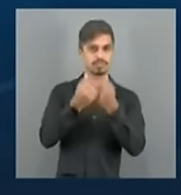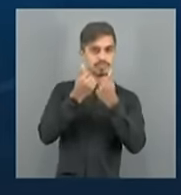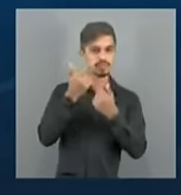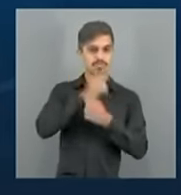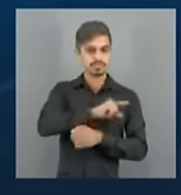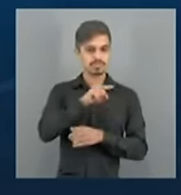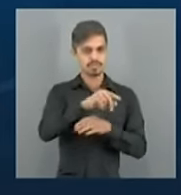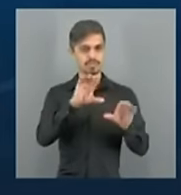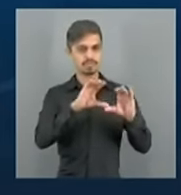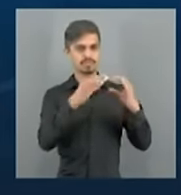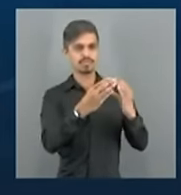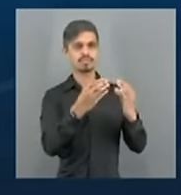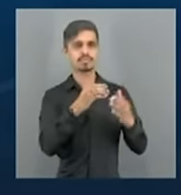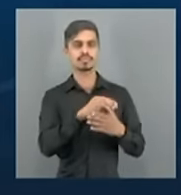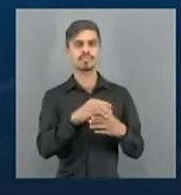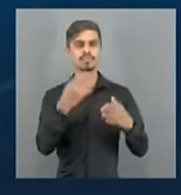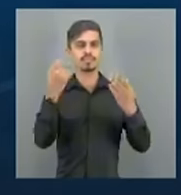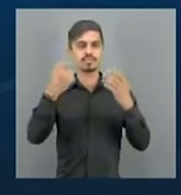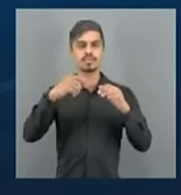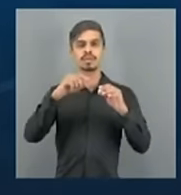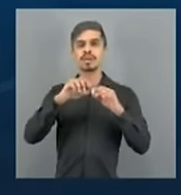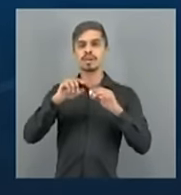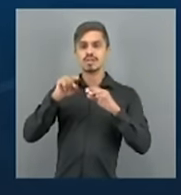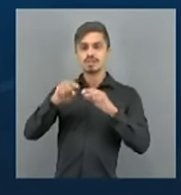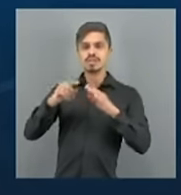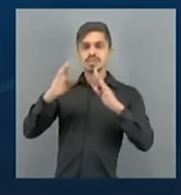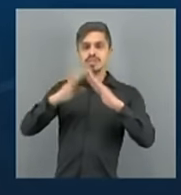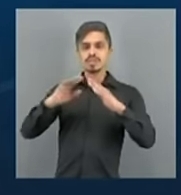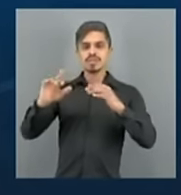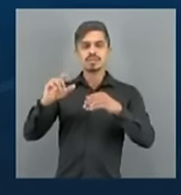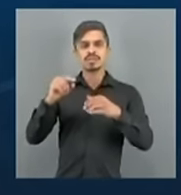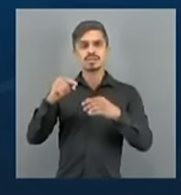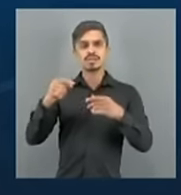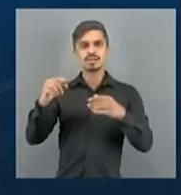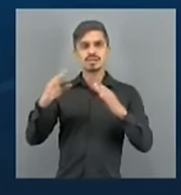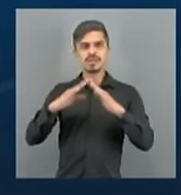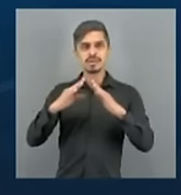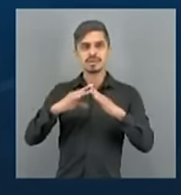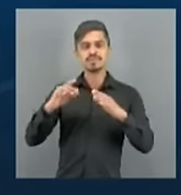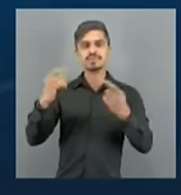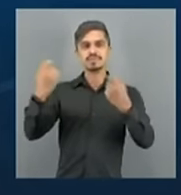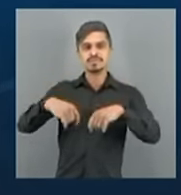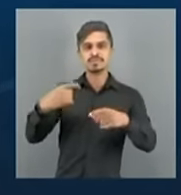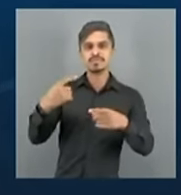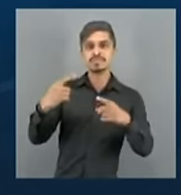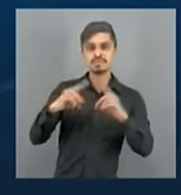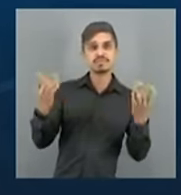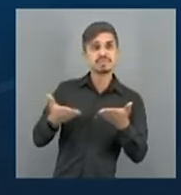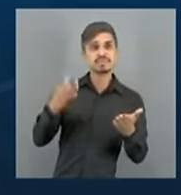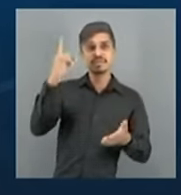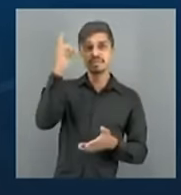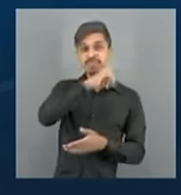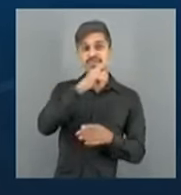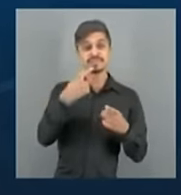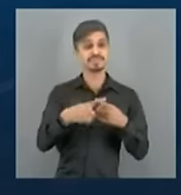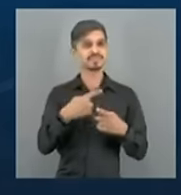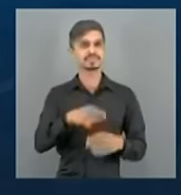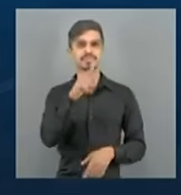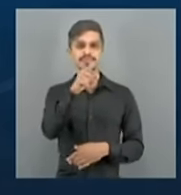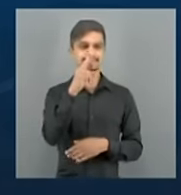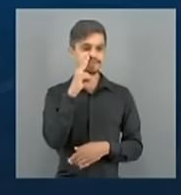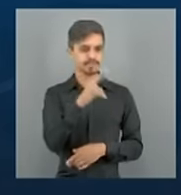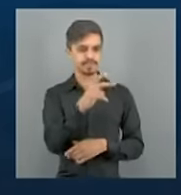casas, hoje é mais difícil saber. Por quê? Porque ele pode simplesmente ali tomar um cartão,